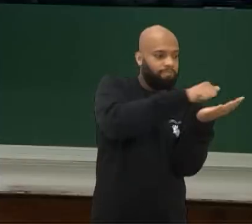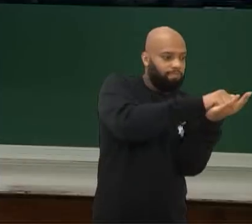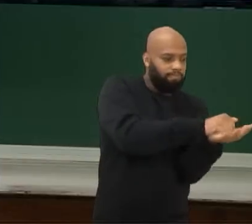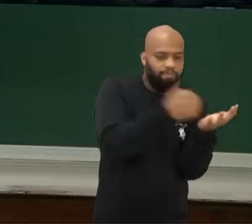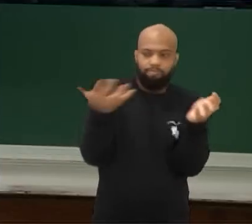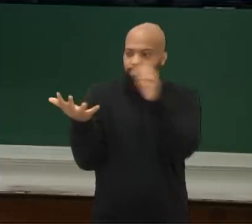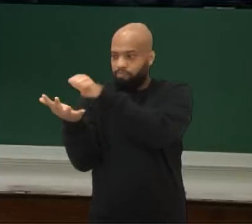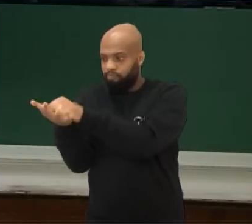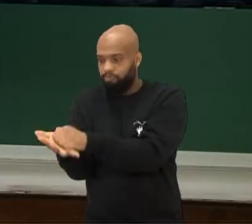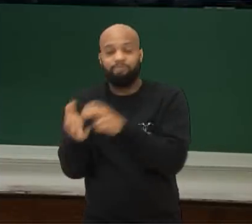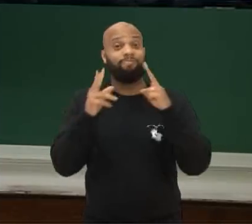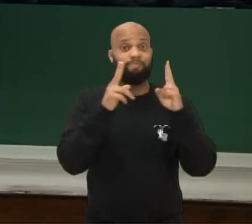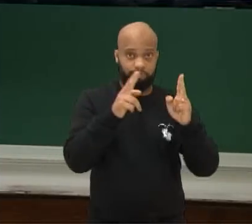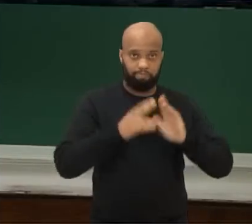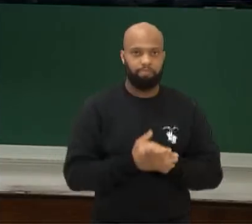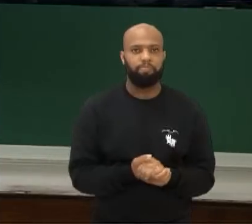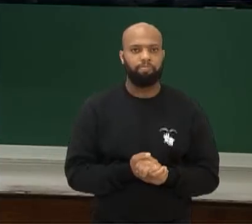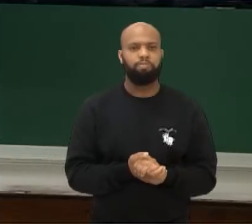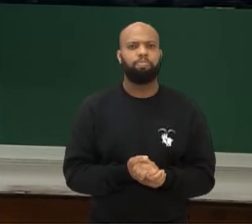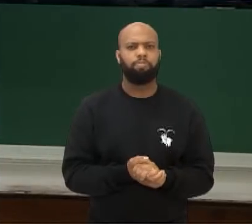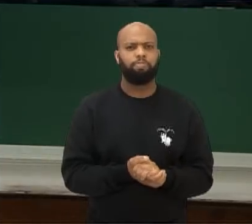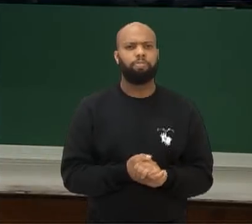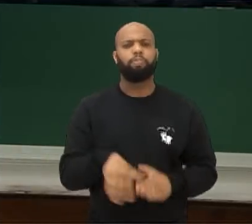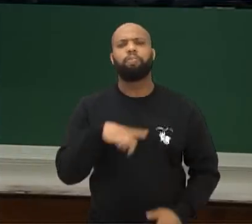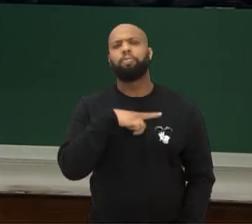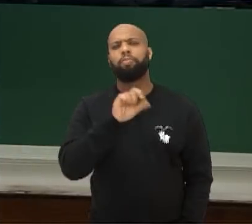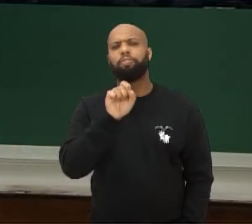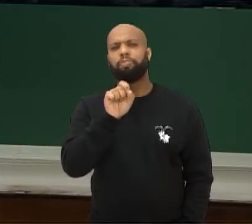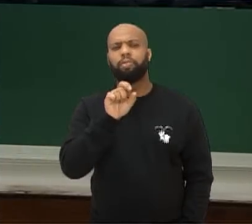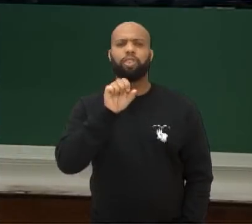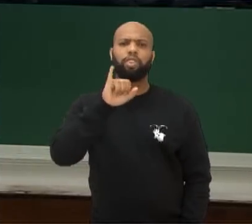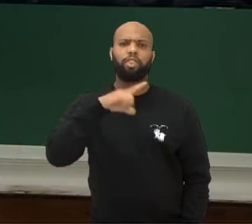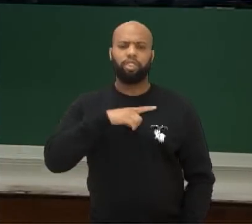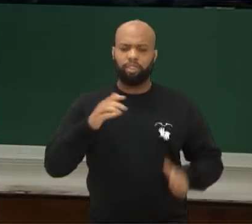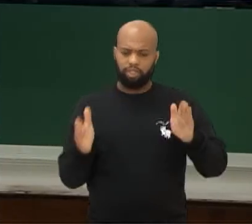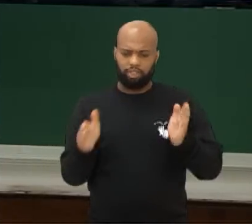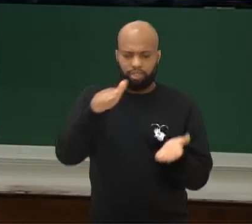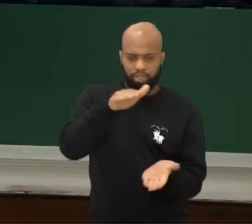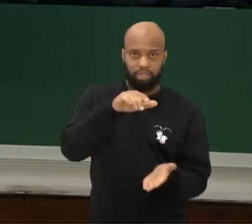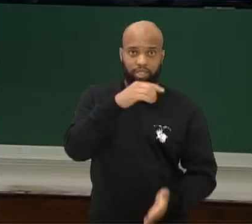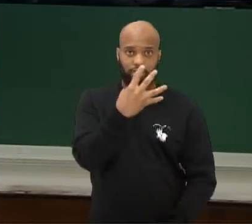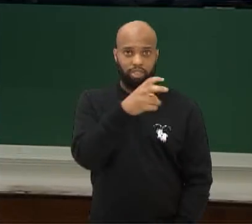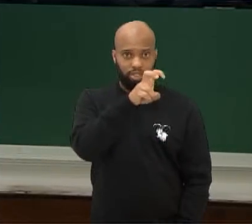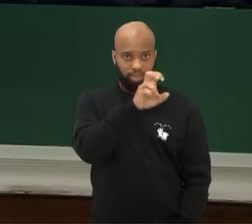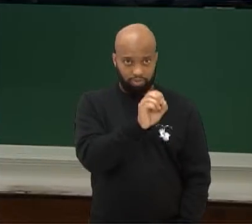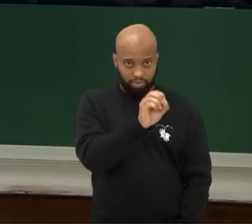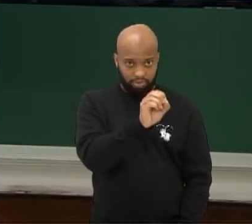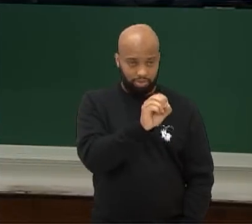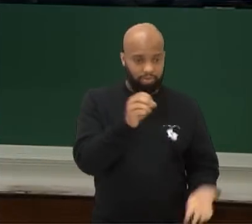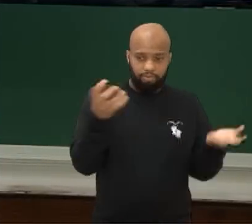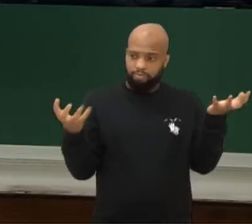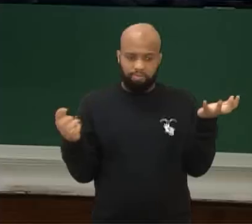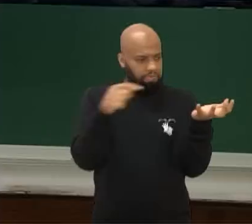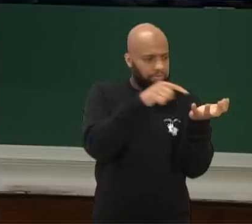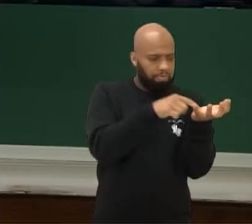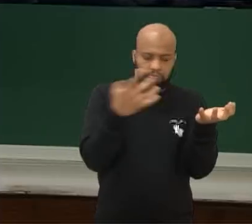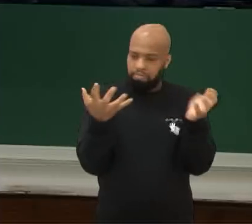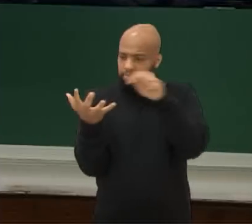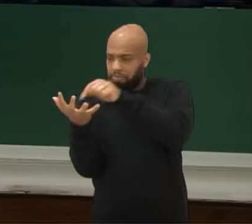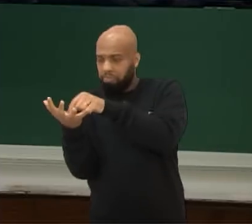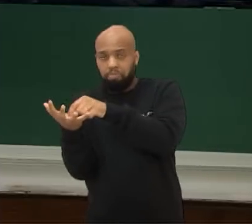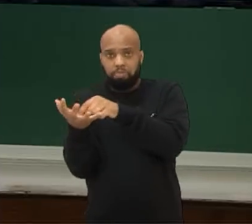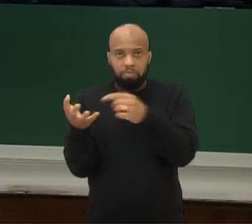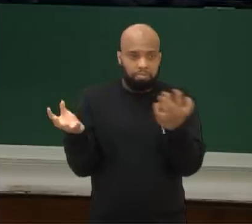prato. Aí ele falou assim, se eu colocar 450 gramas aqui e aqui, o que vai